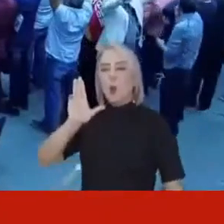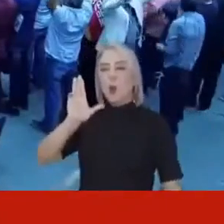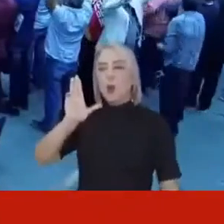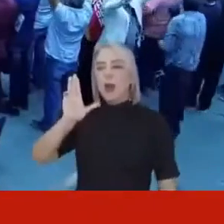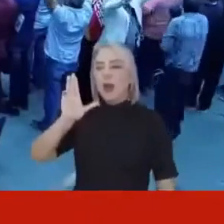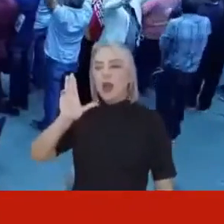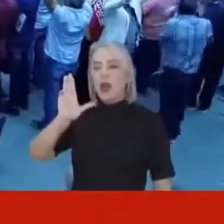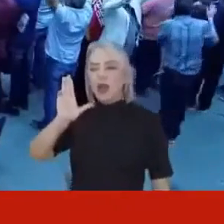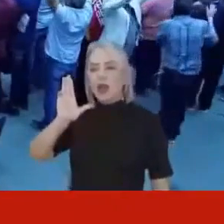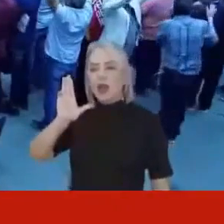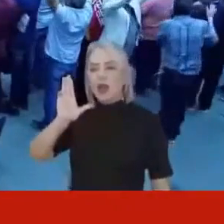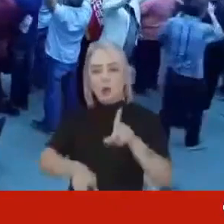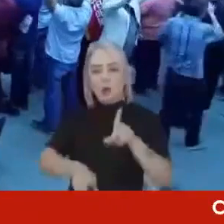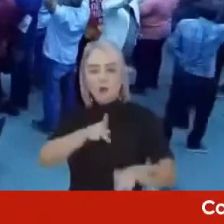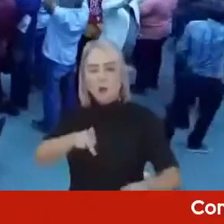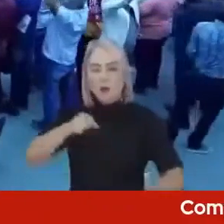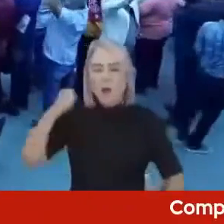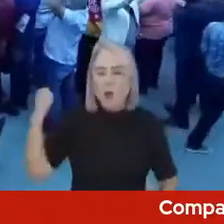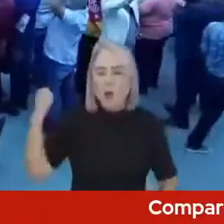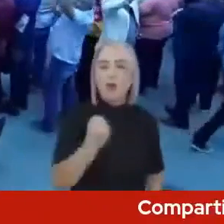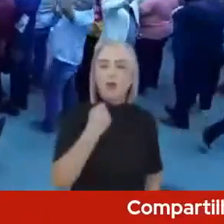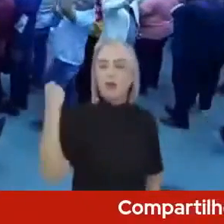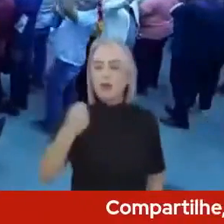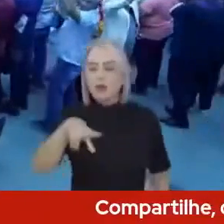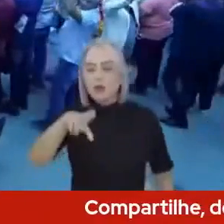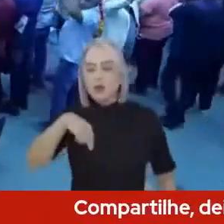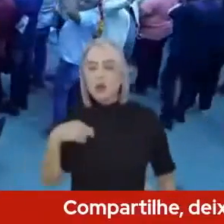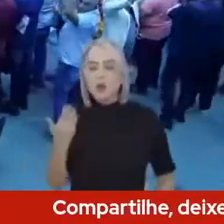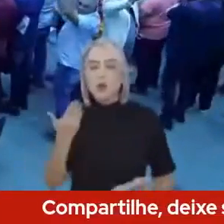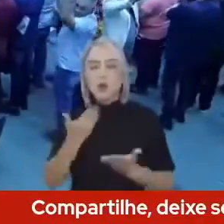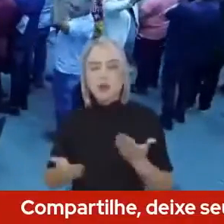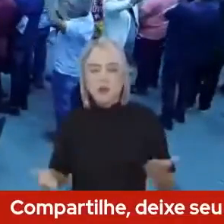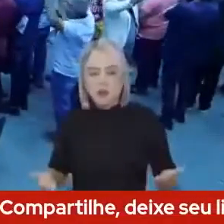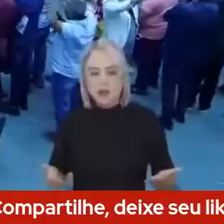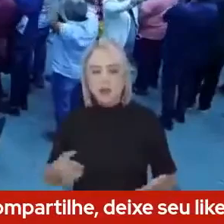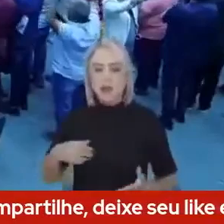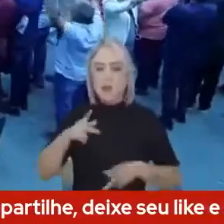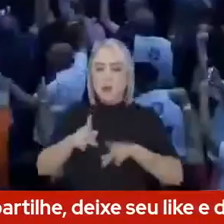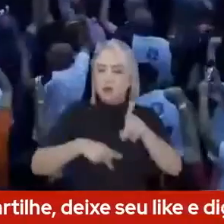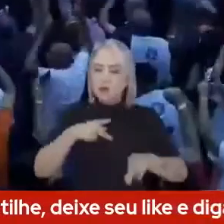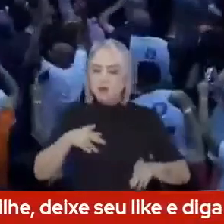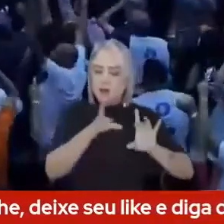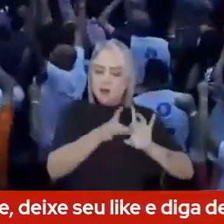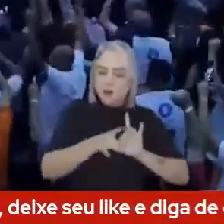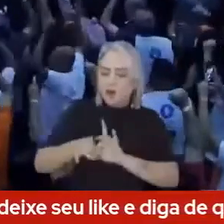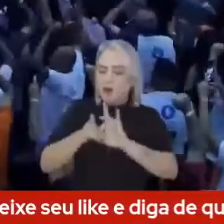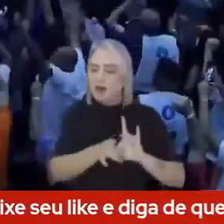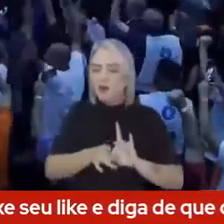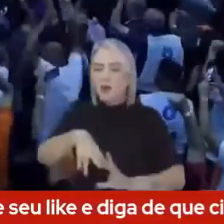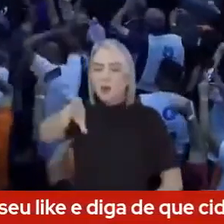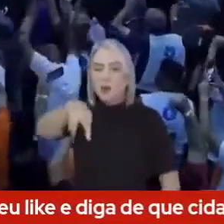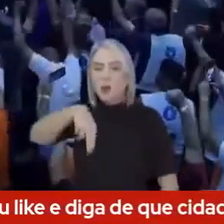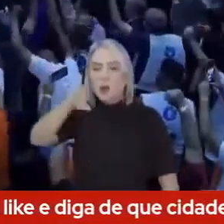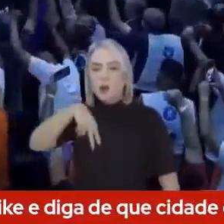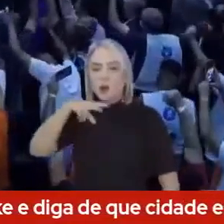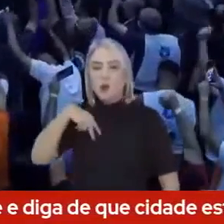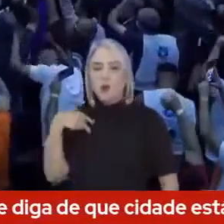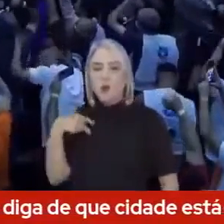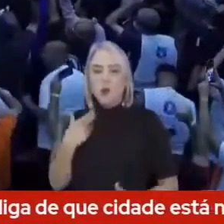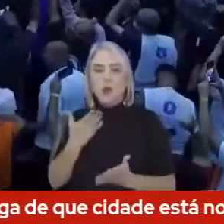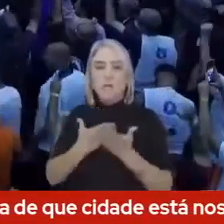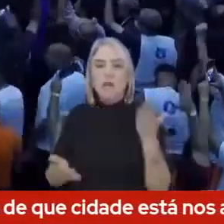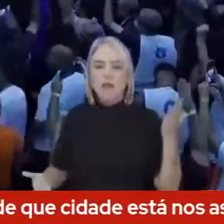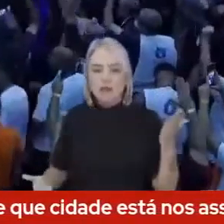povo unido jamais será vencido. O povo unido jamais será